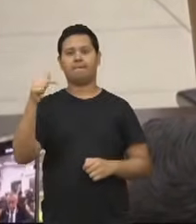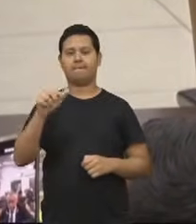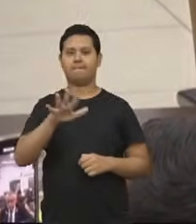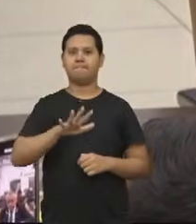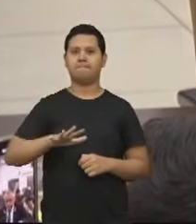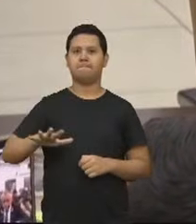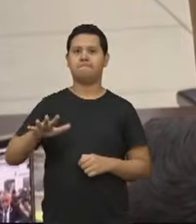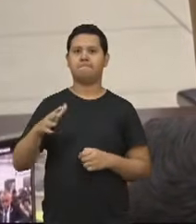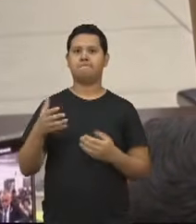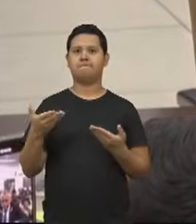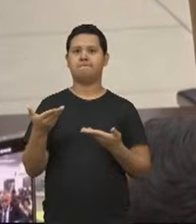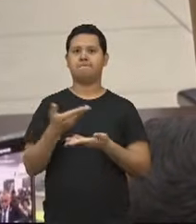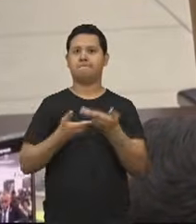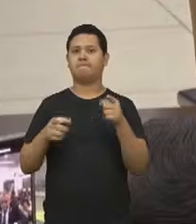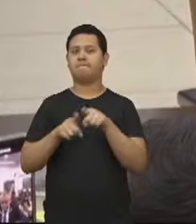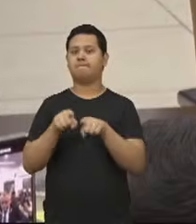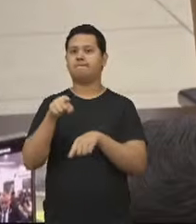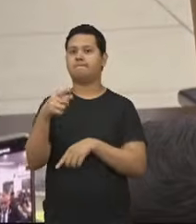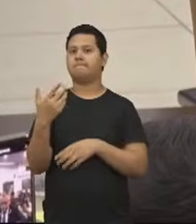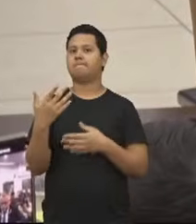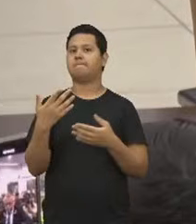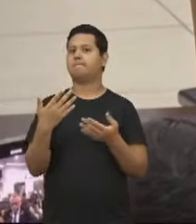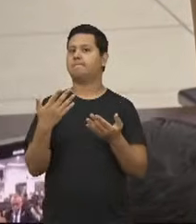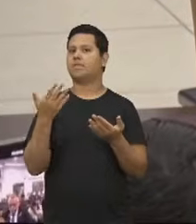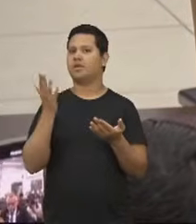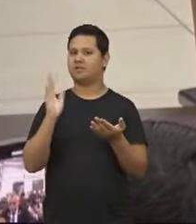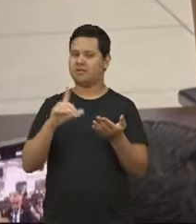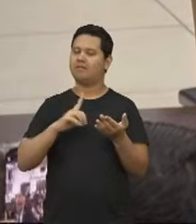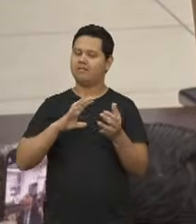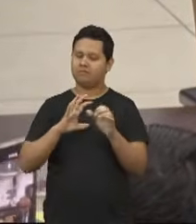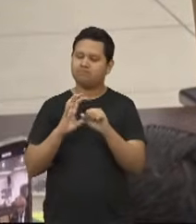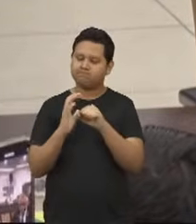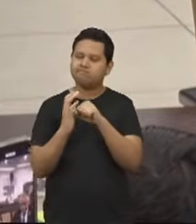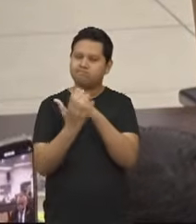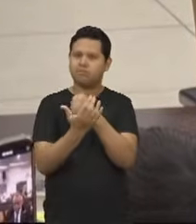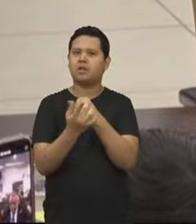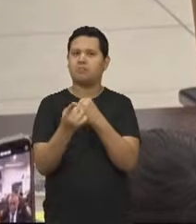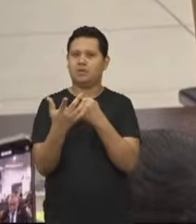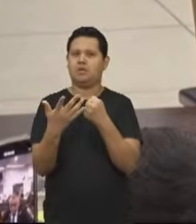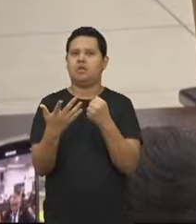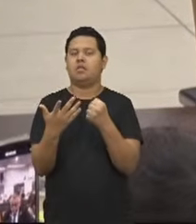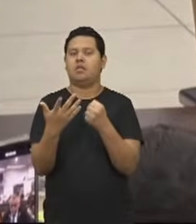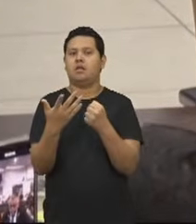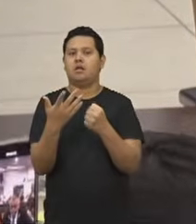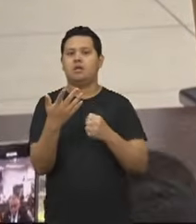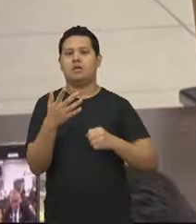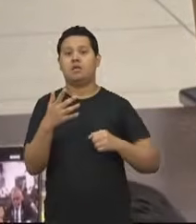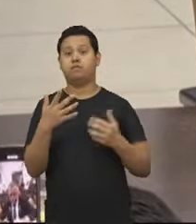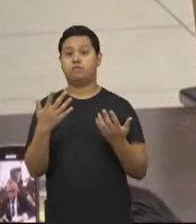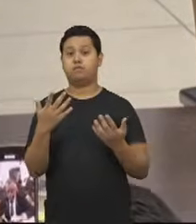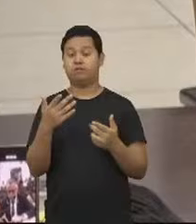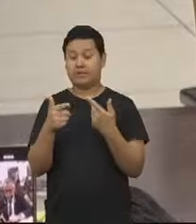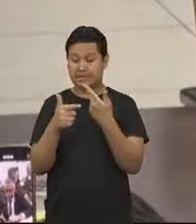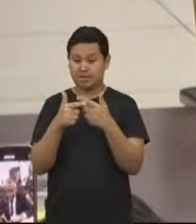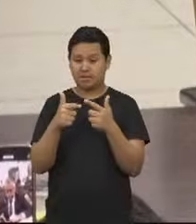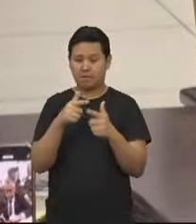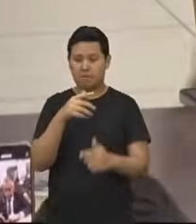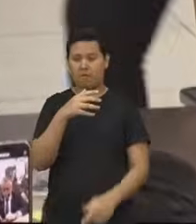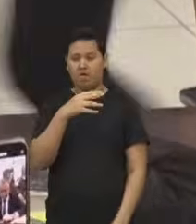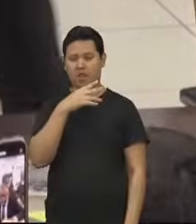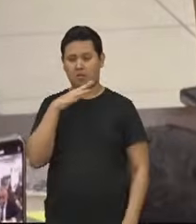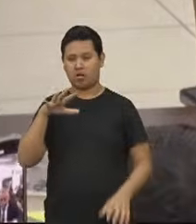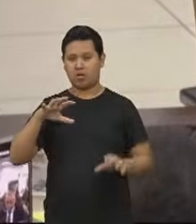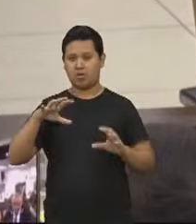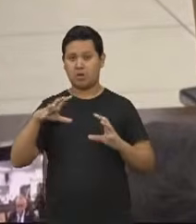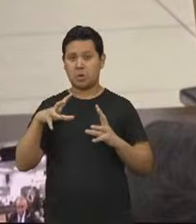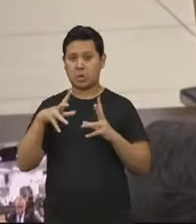mas a gente tem que lembrar que depois nós passamos por uma pandemia, o caos foi instalado no mundo, e depois nós tivemos a emenda